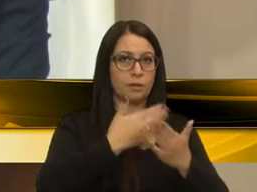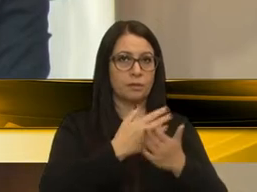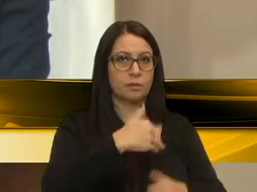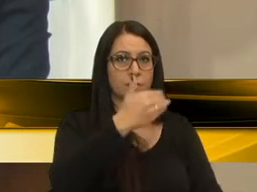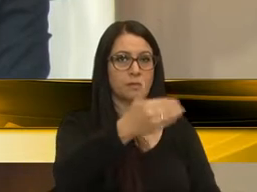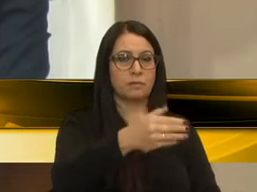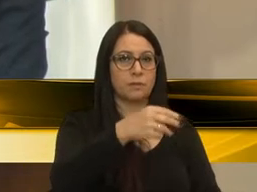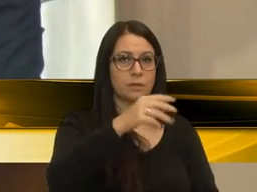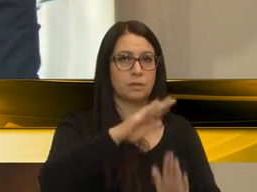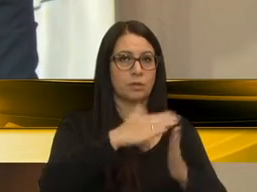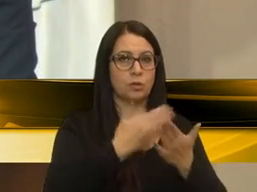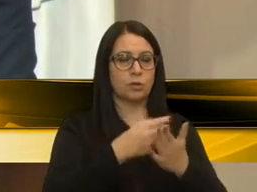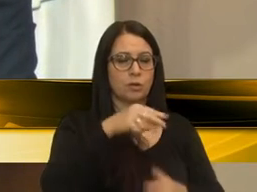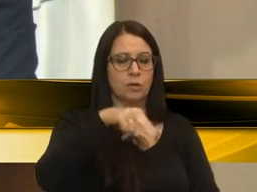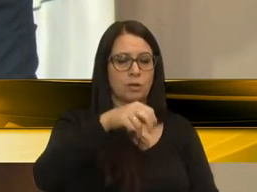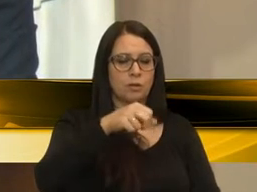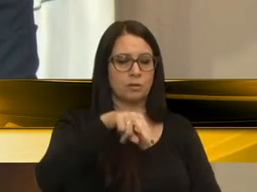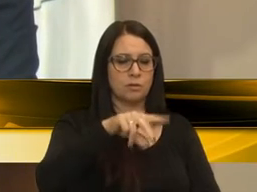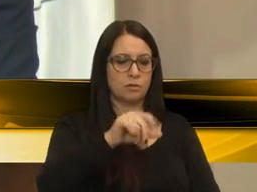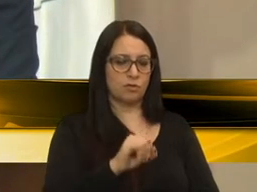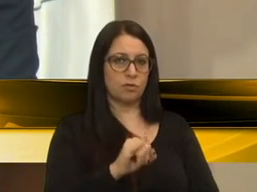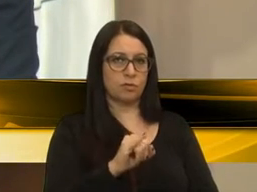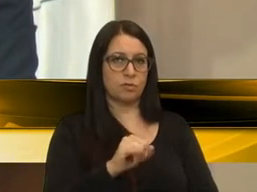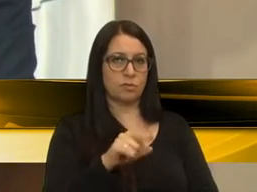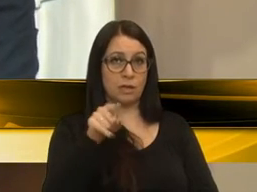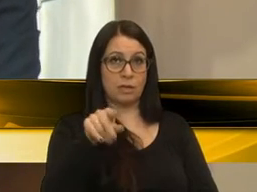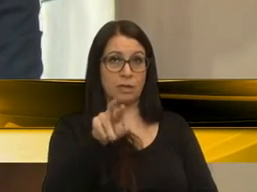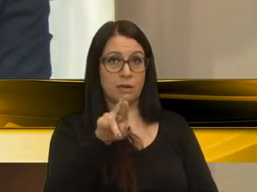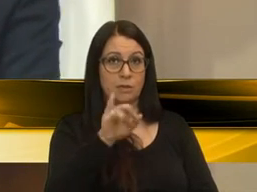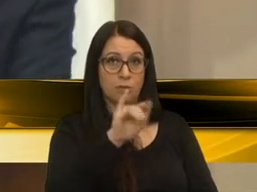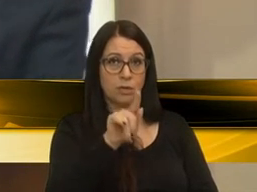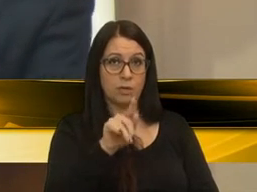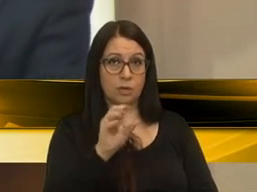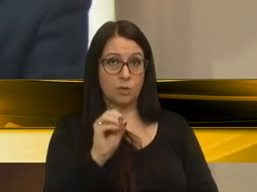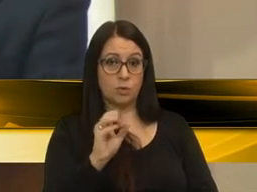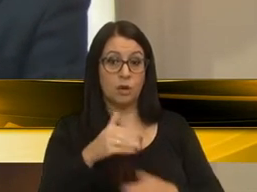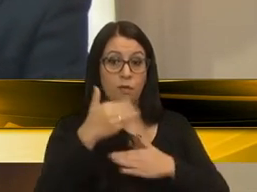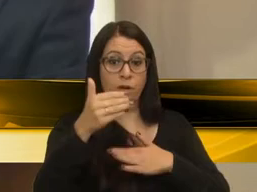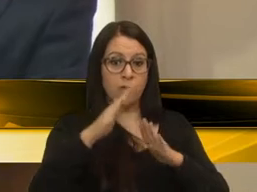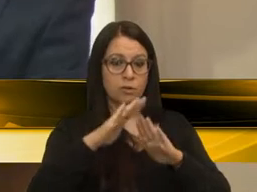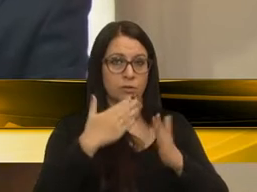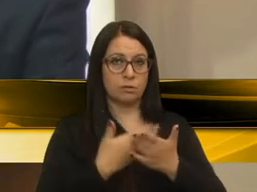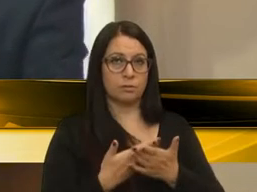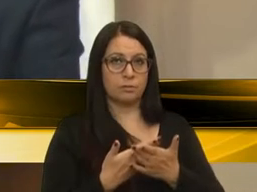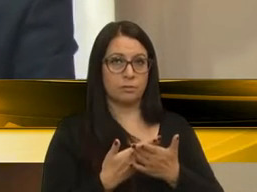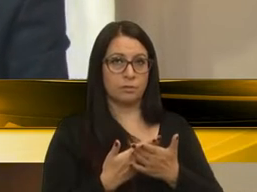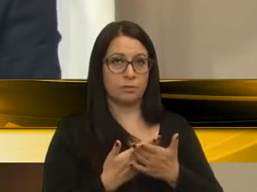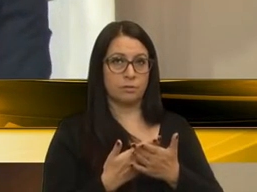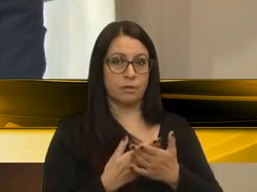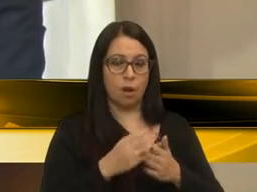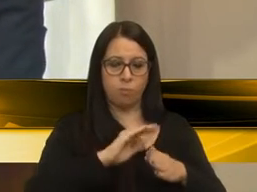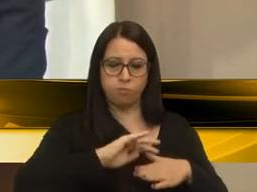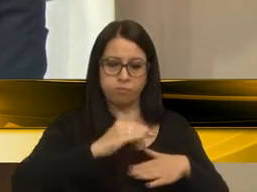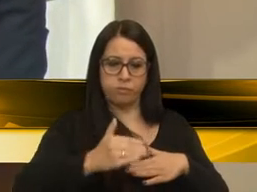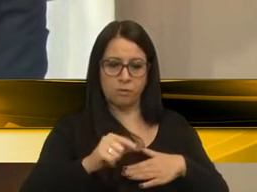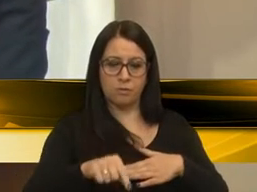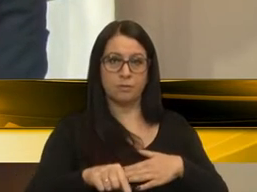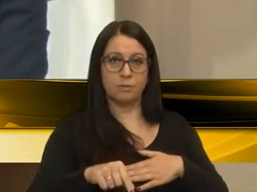escola Nandi, ali no Risso, na frente da escola, com um buraco